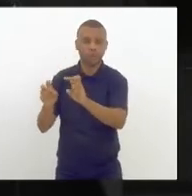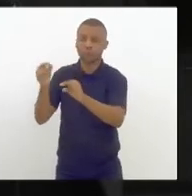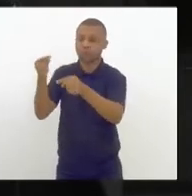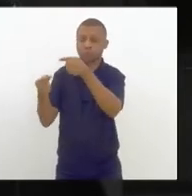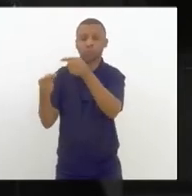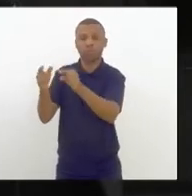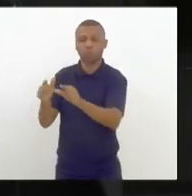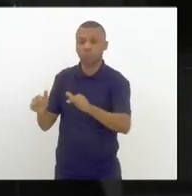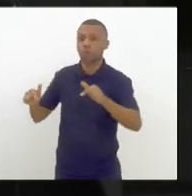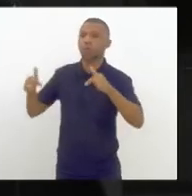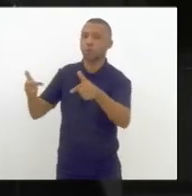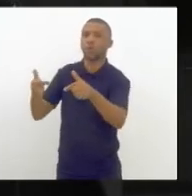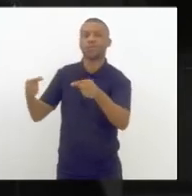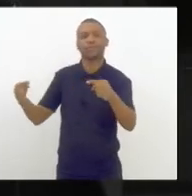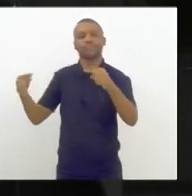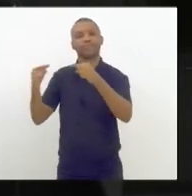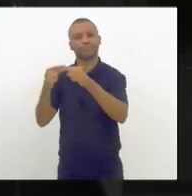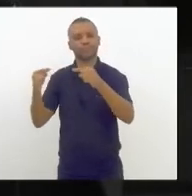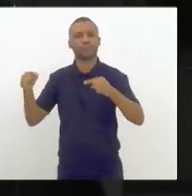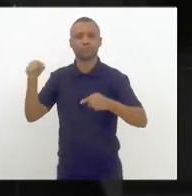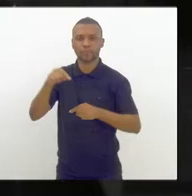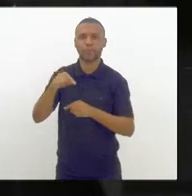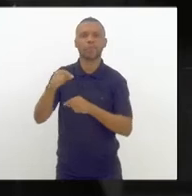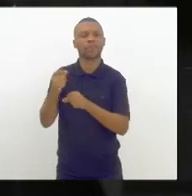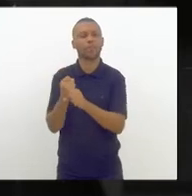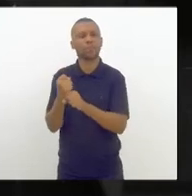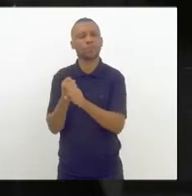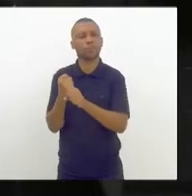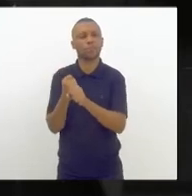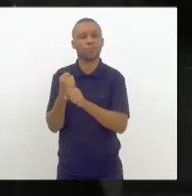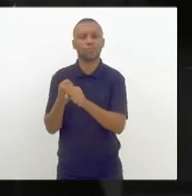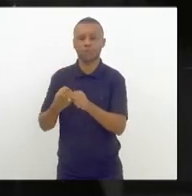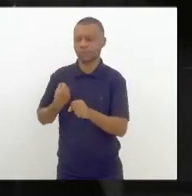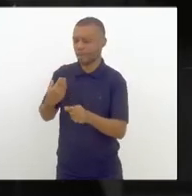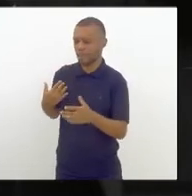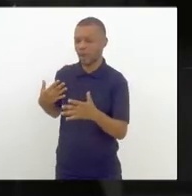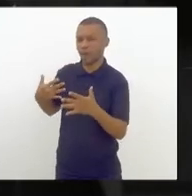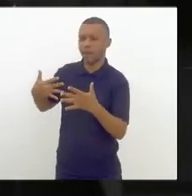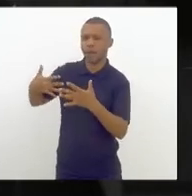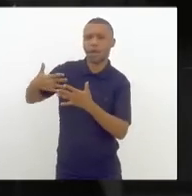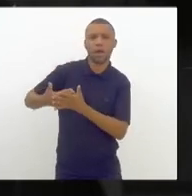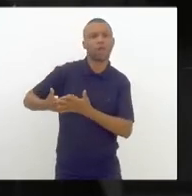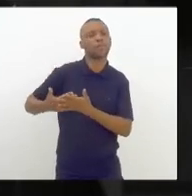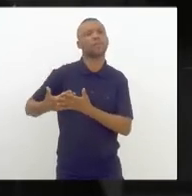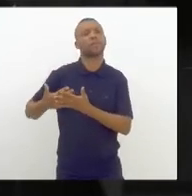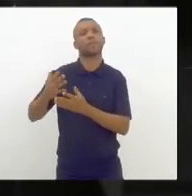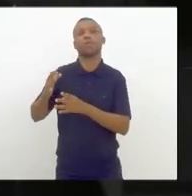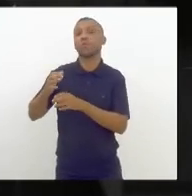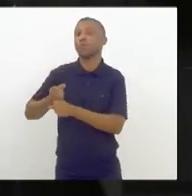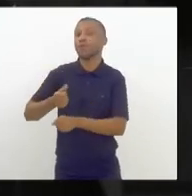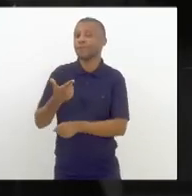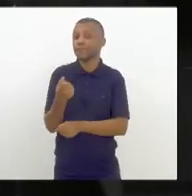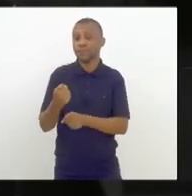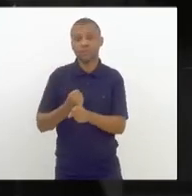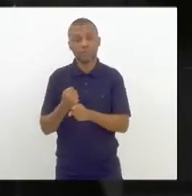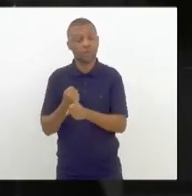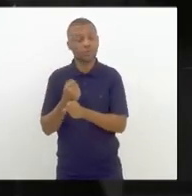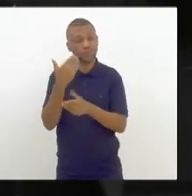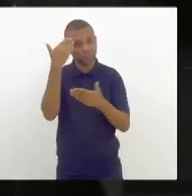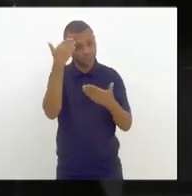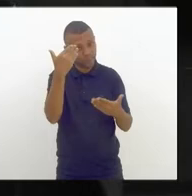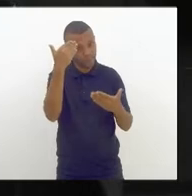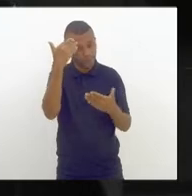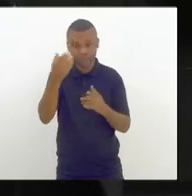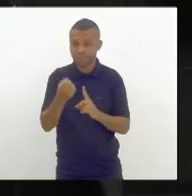que tem atuado com as quais têm atuado ao longo de toda essa vida é parlamentar que já dura quase 20 anos muito obrigado era manifestação que